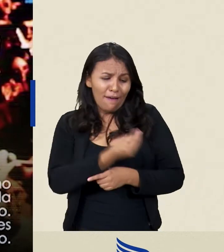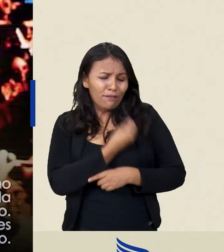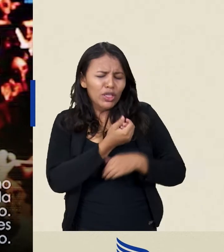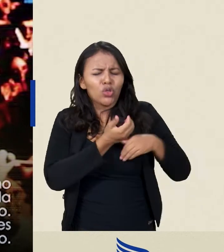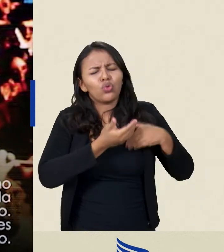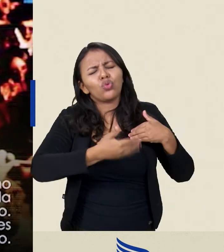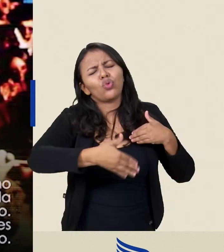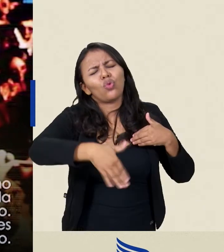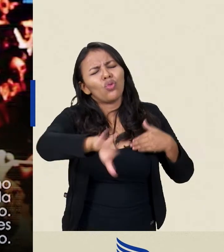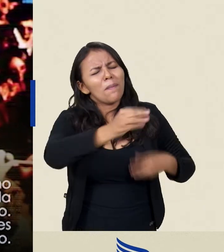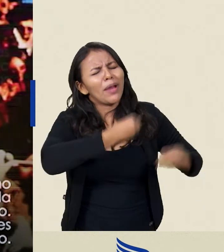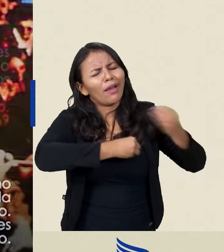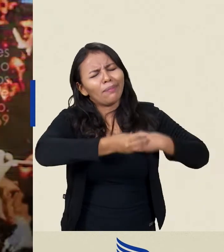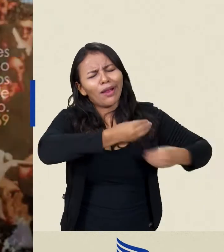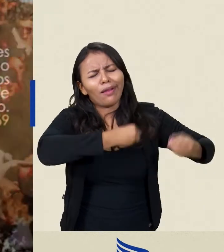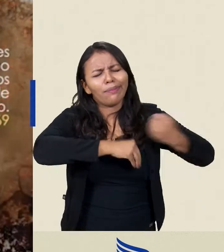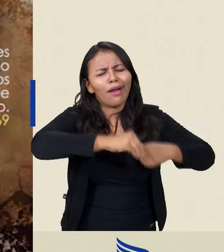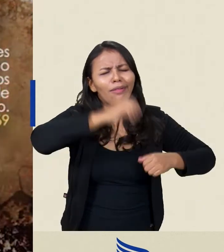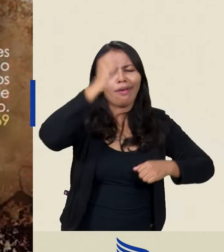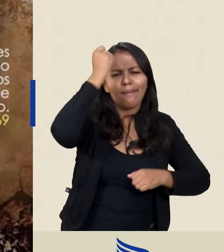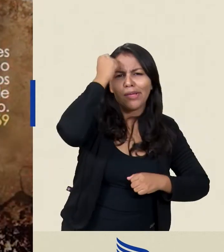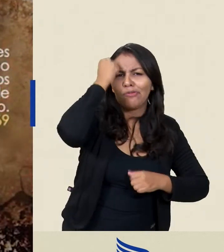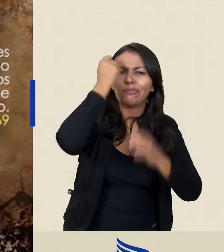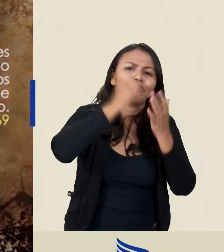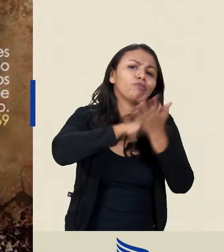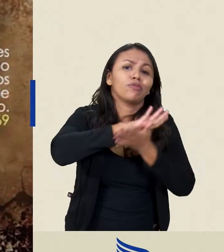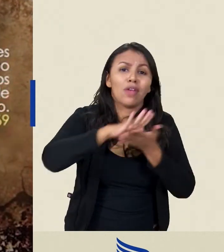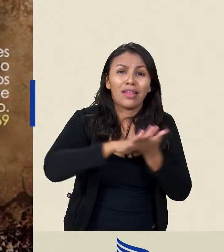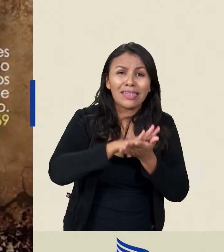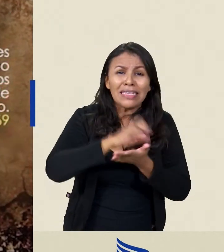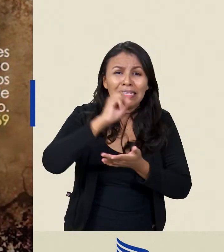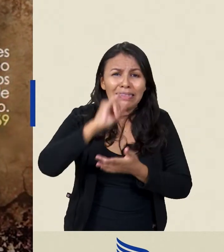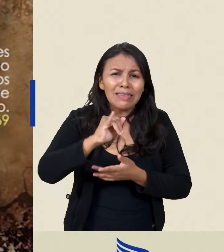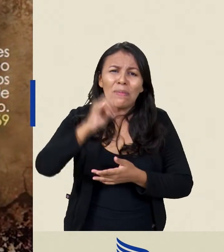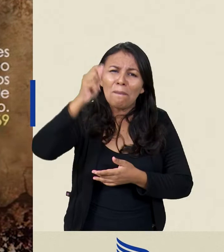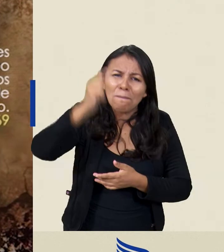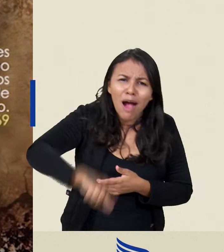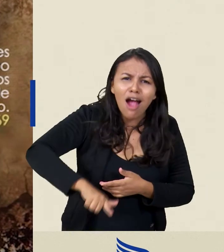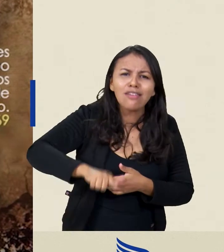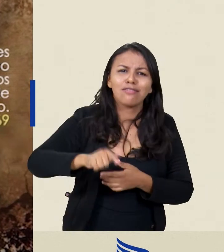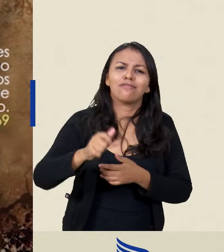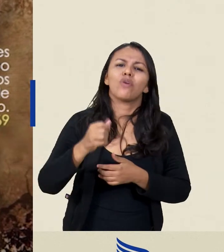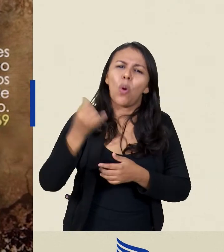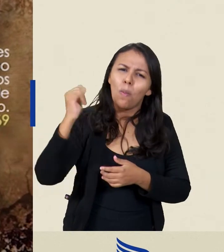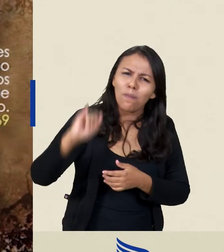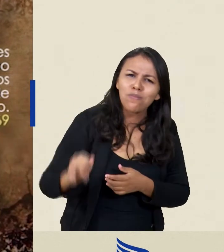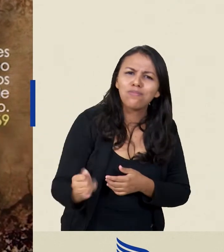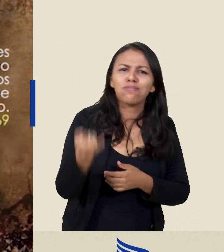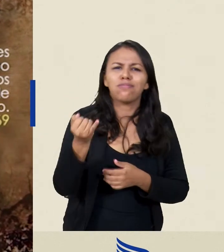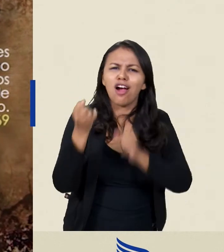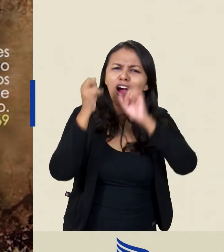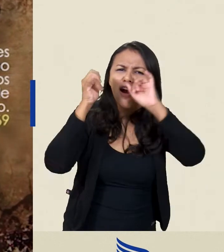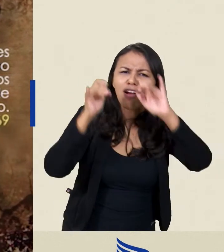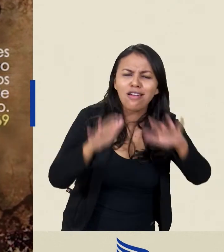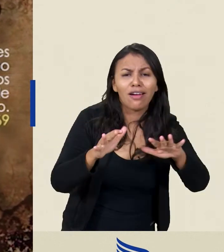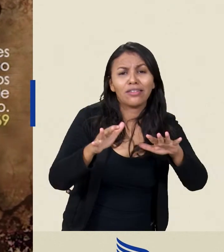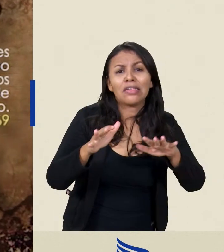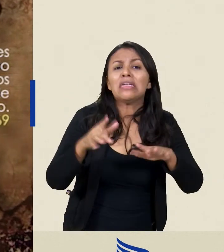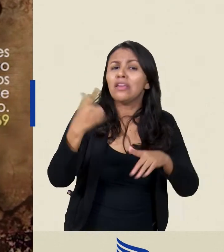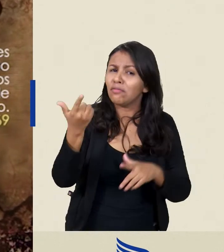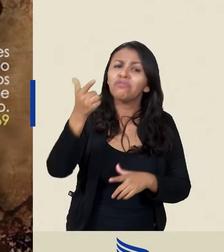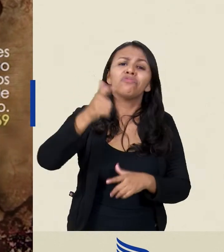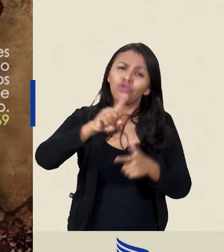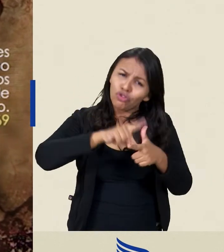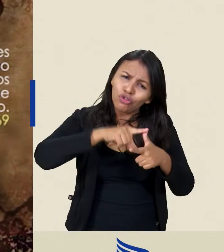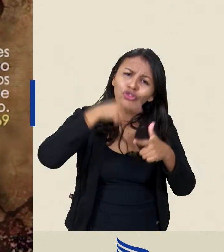pecado não lhes abrandou o coração. Um segundo tempo de graça, se lhes fosse concedido, seria ocupado,